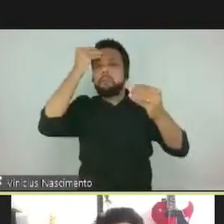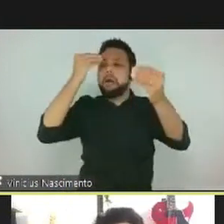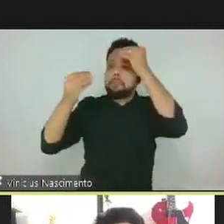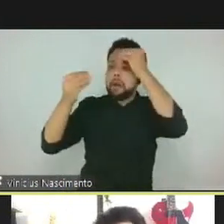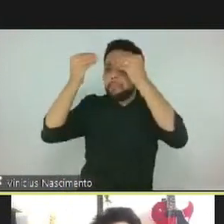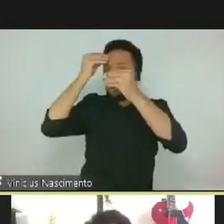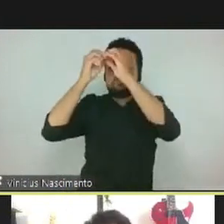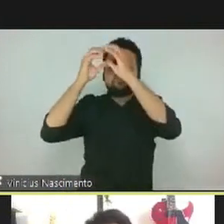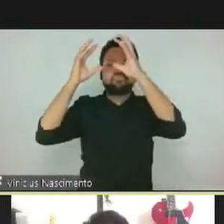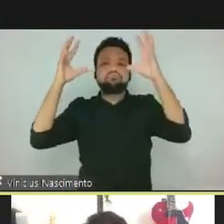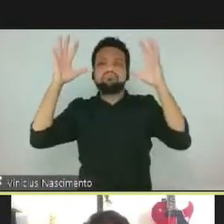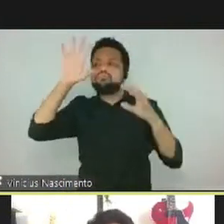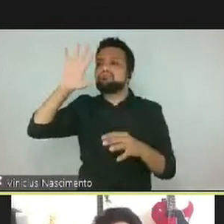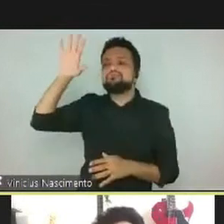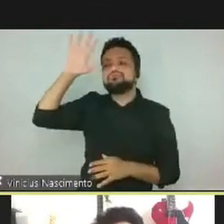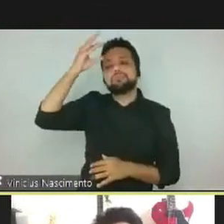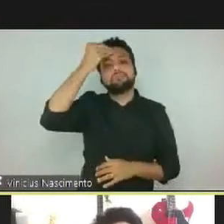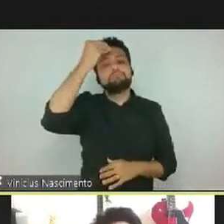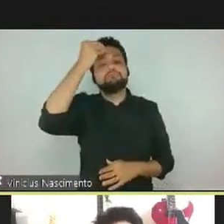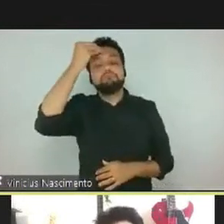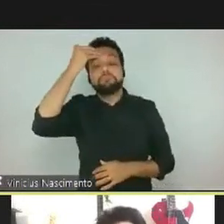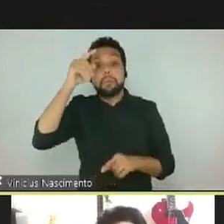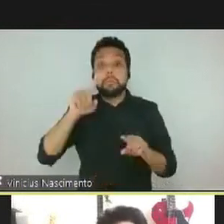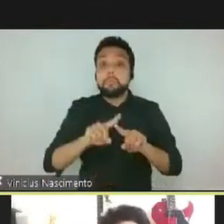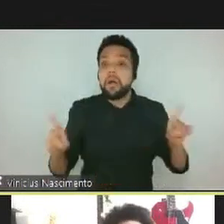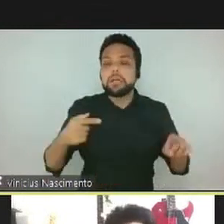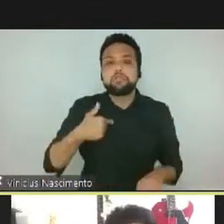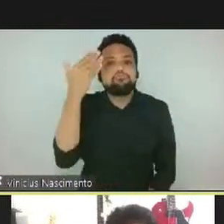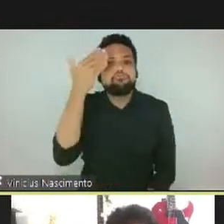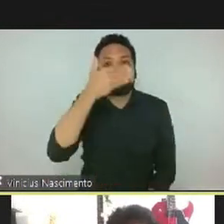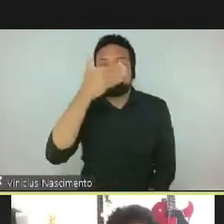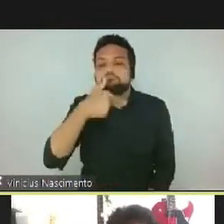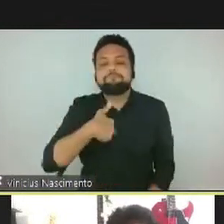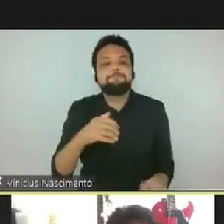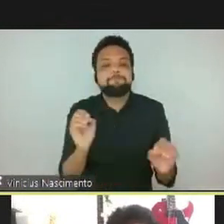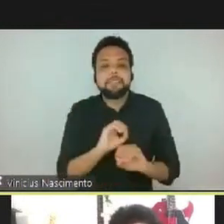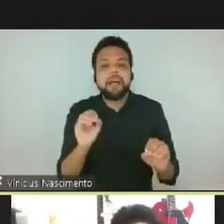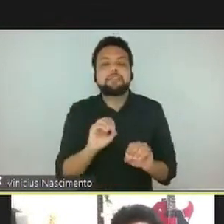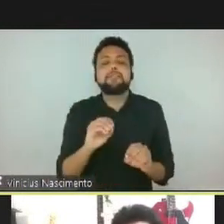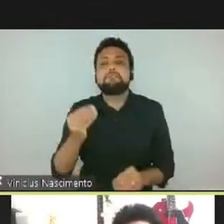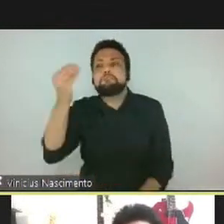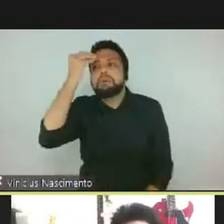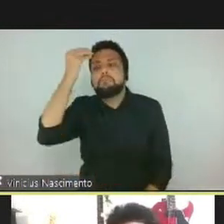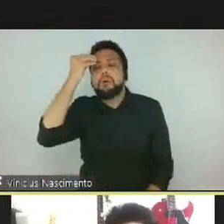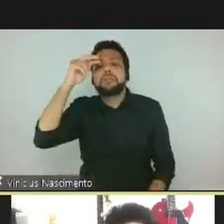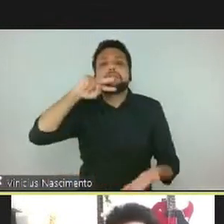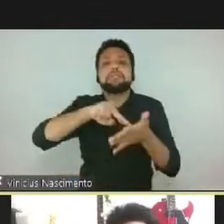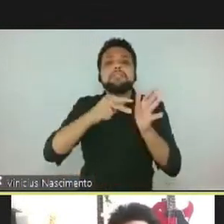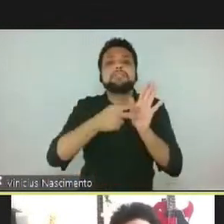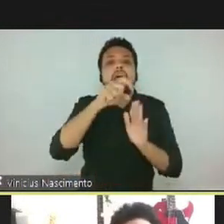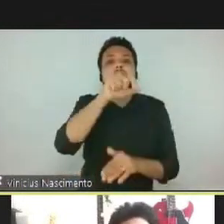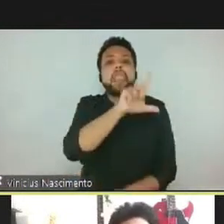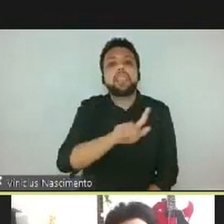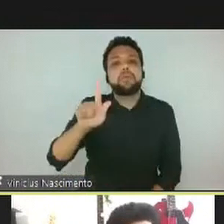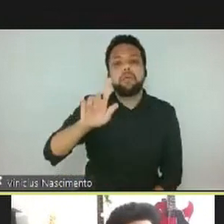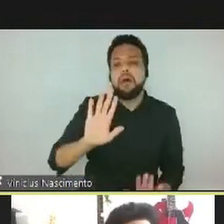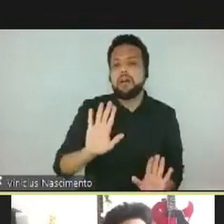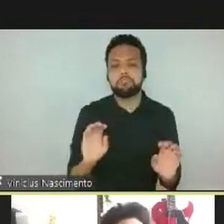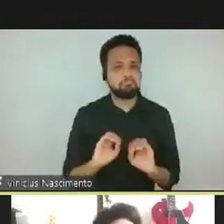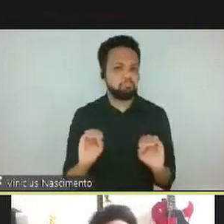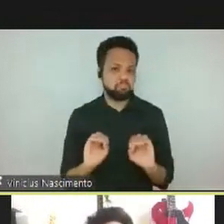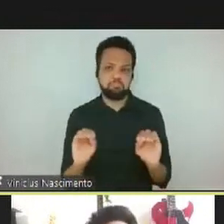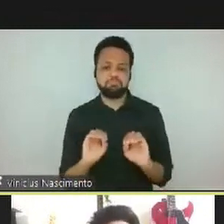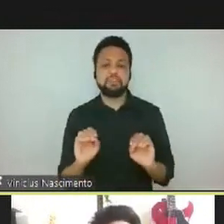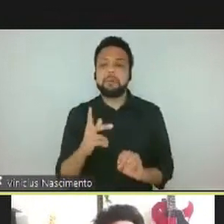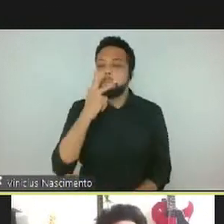E eu não vi ninguém falando da memória relacionada à linguagem, né? Então, parecia como se